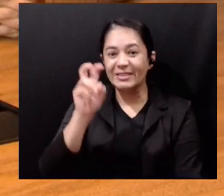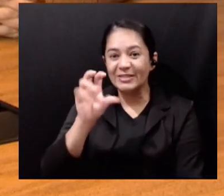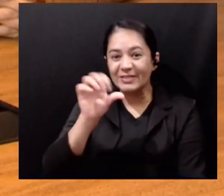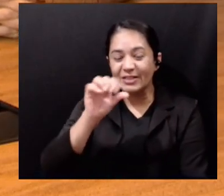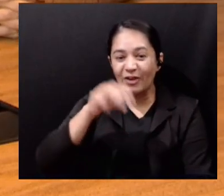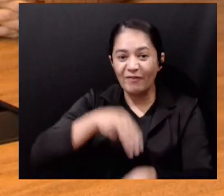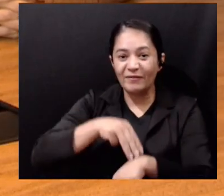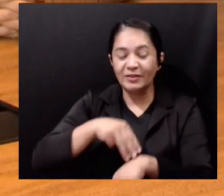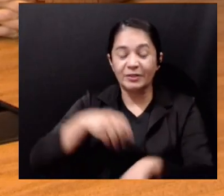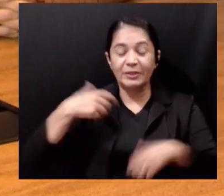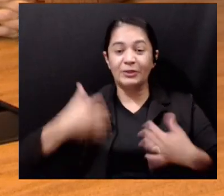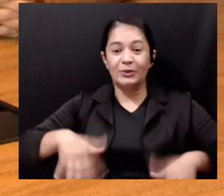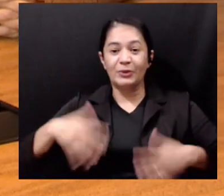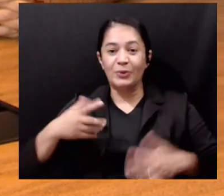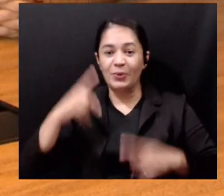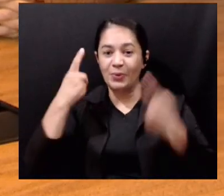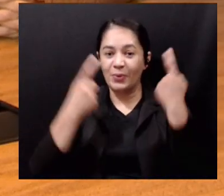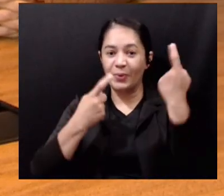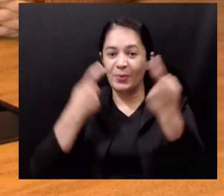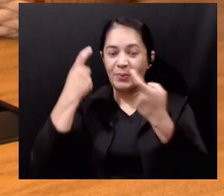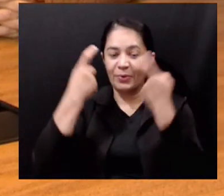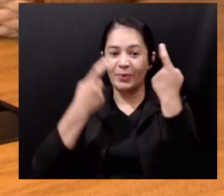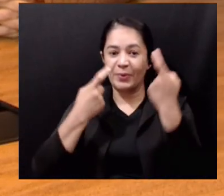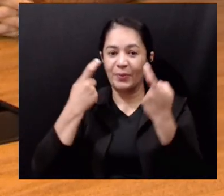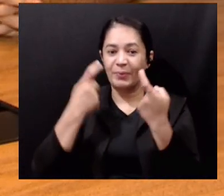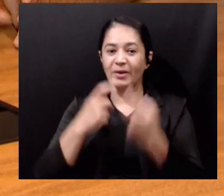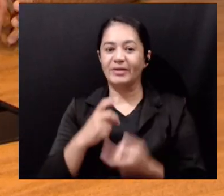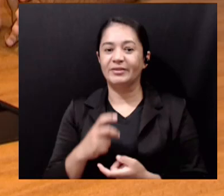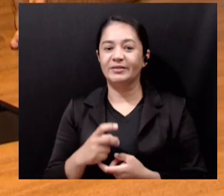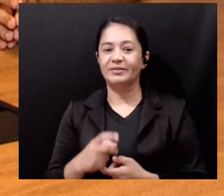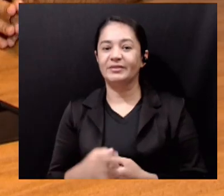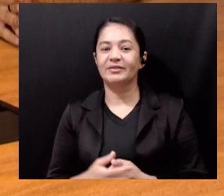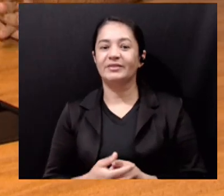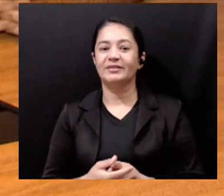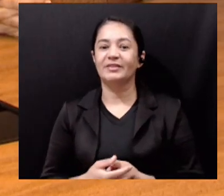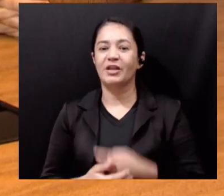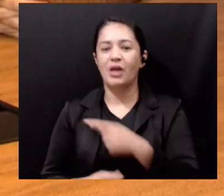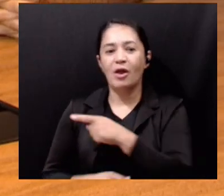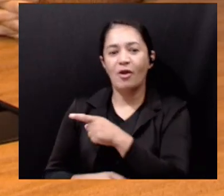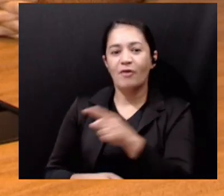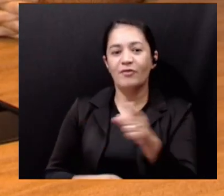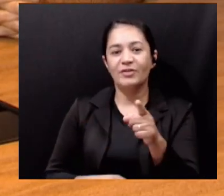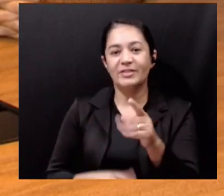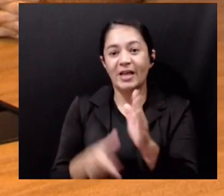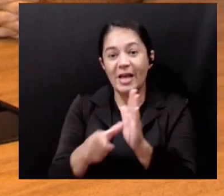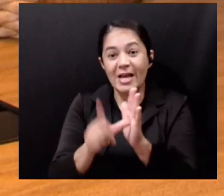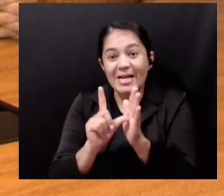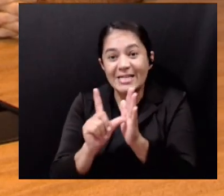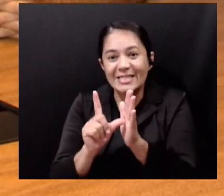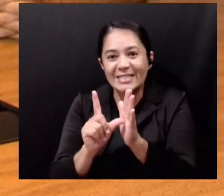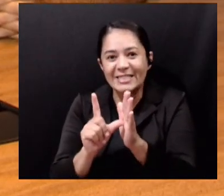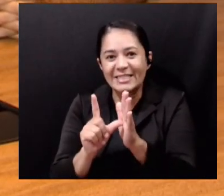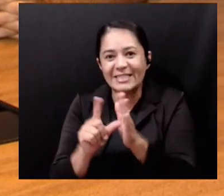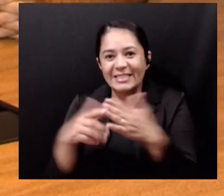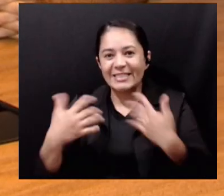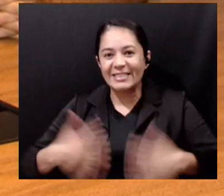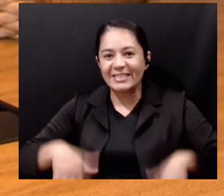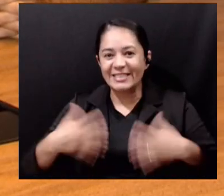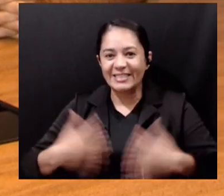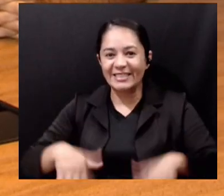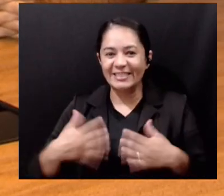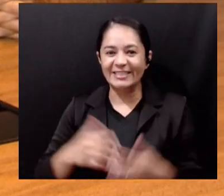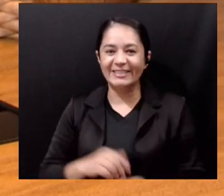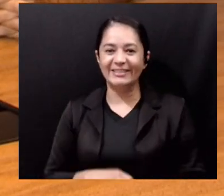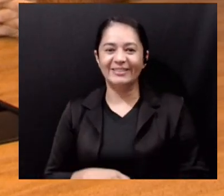sabe? Mas vocês entregaram com um pouquinho de antecedência ou foi aos 49 do segundo tempo? Foi aos 49 do segundo tempo, assim, terminar.